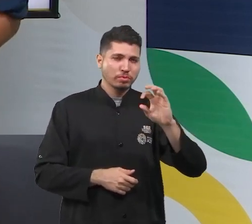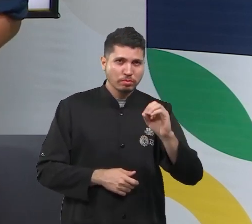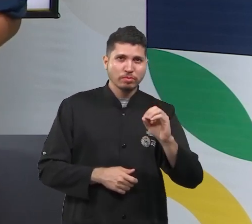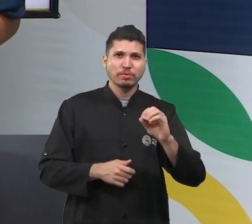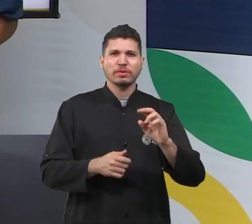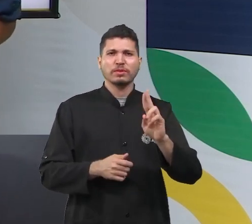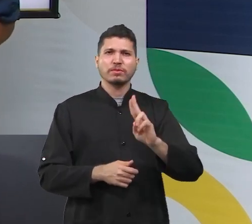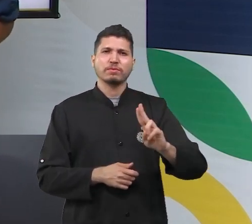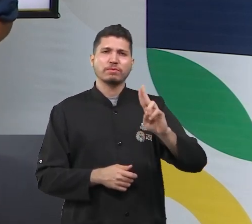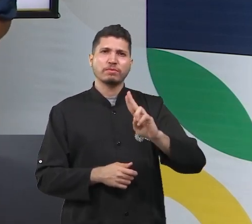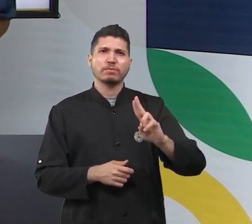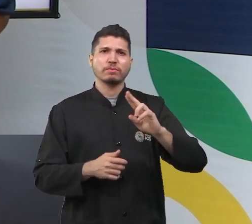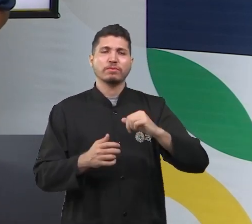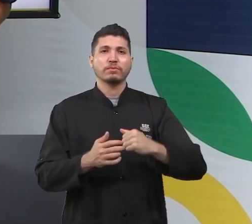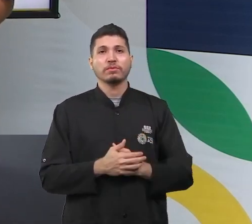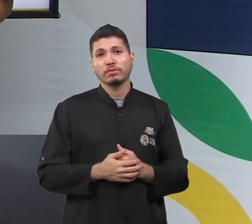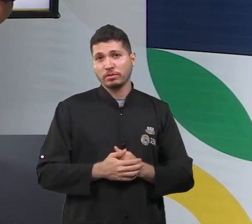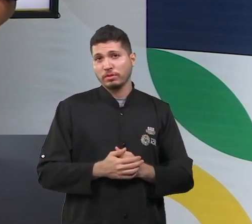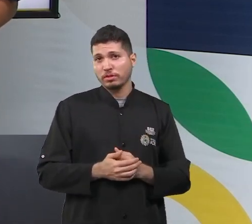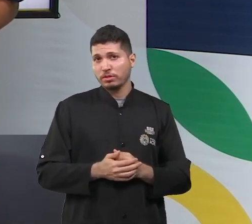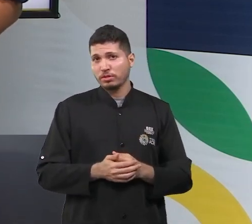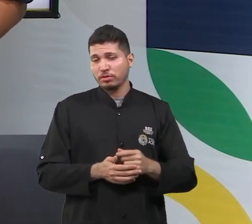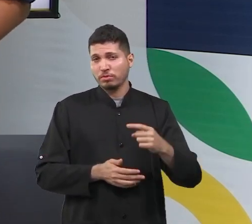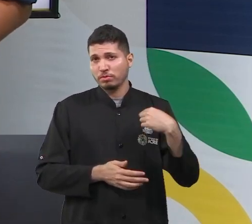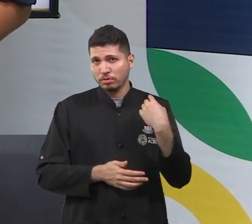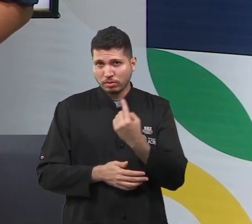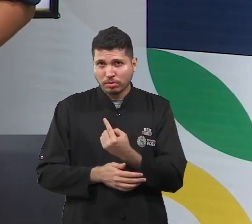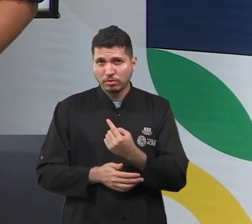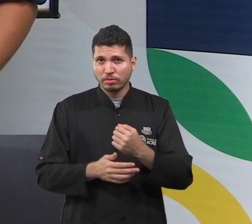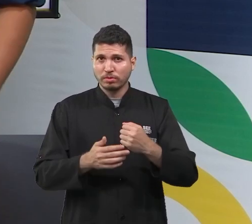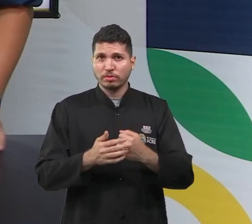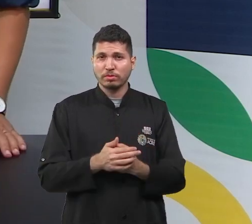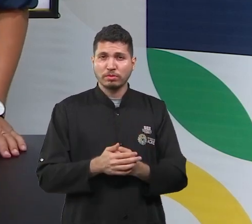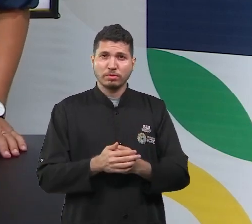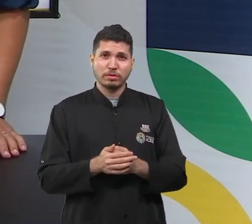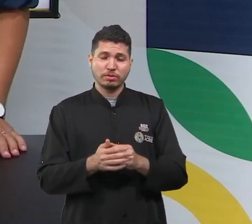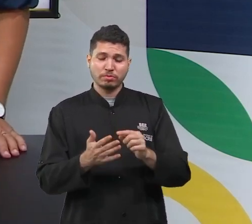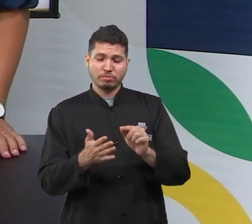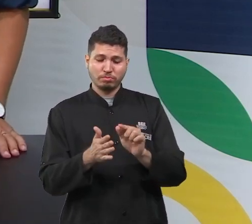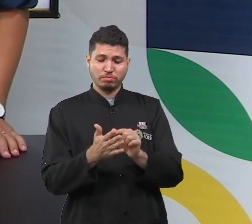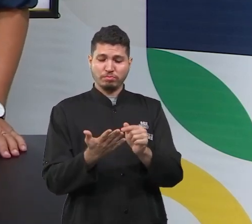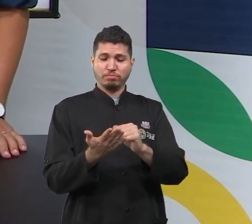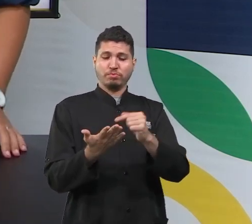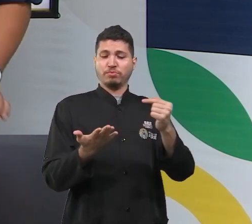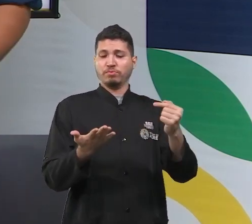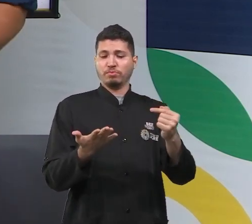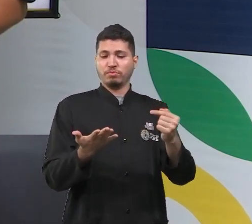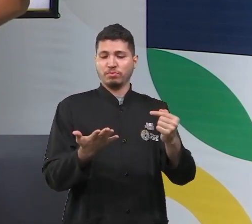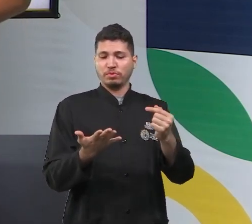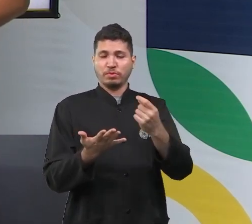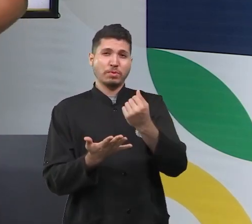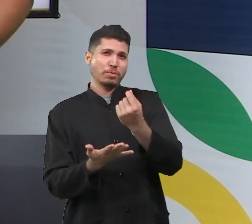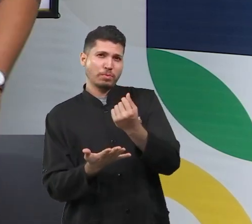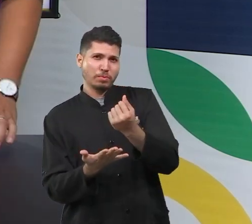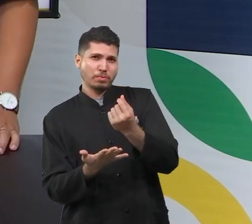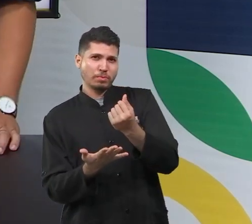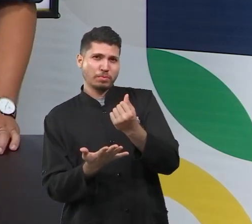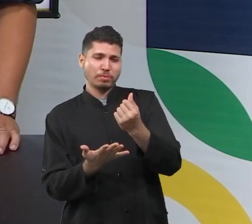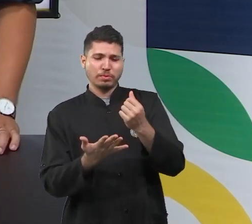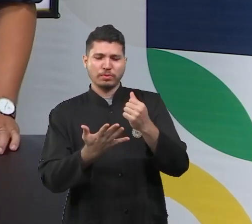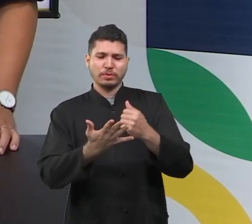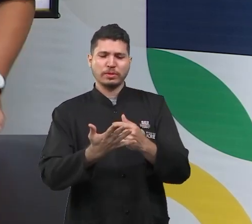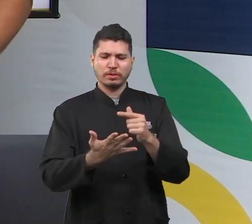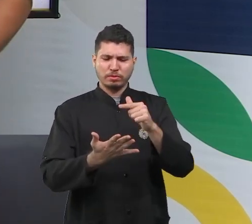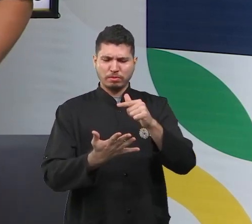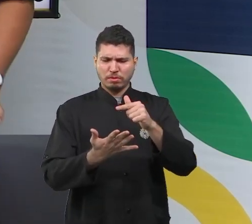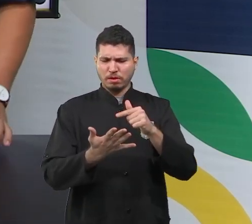ninguém fica abrindo a fatura do cartão de crédito toda vez que vai utilizar. Eu acredito que não. E acha que está anotado todos os